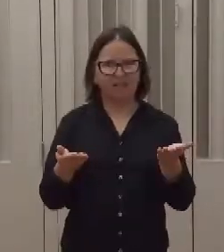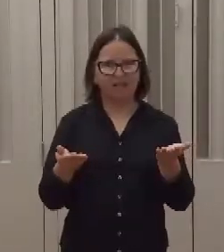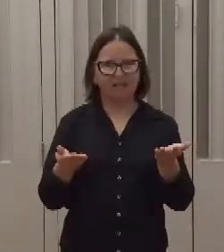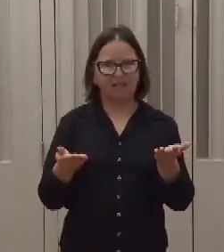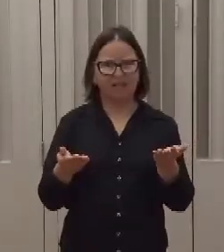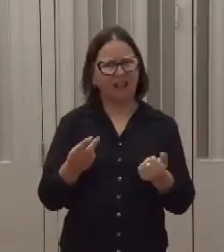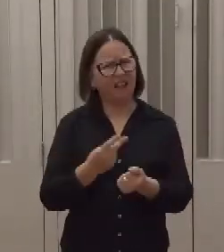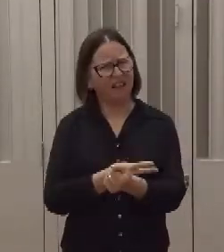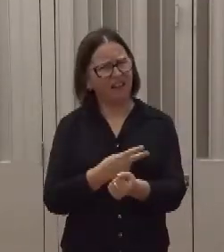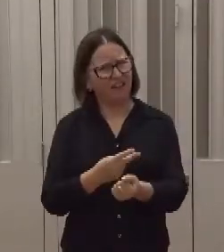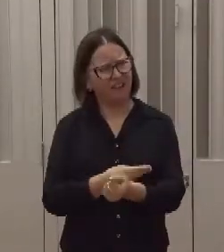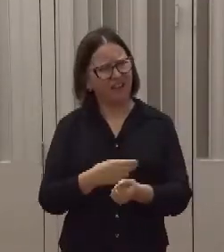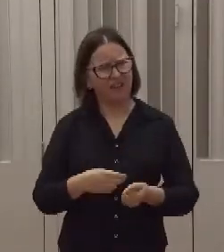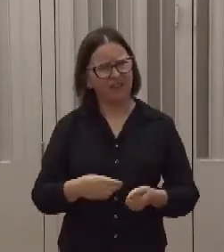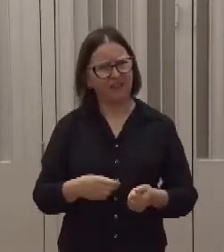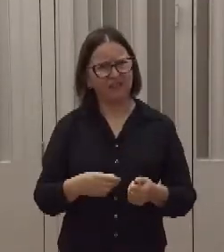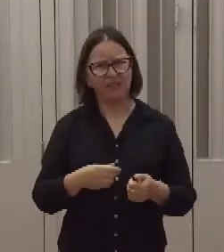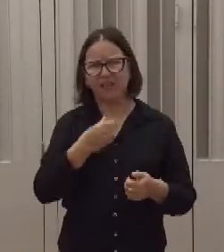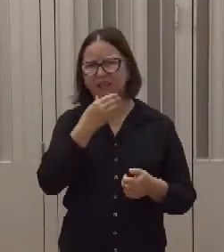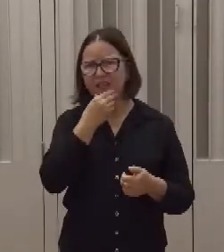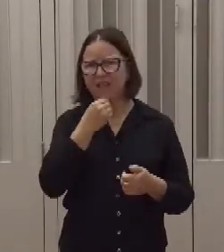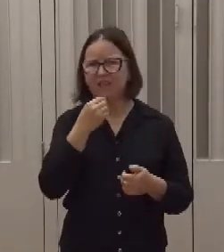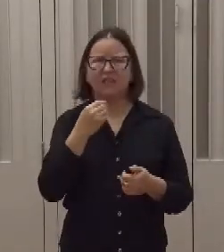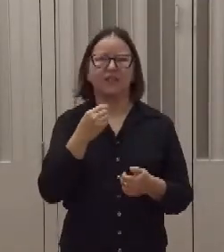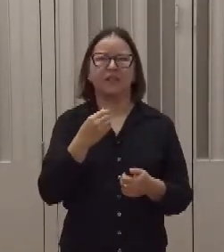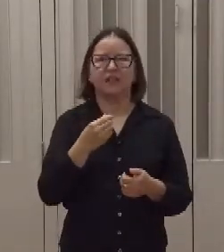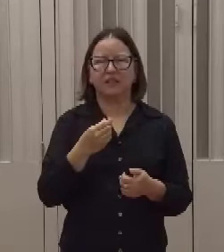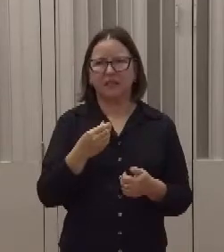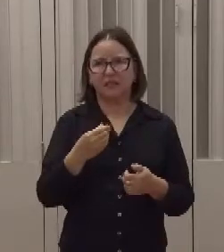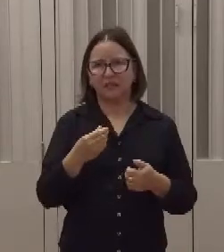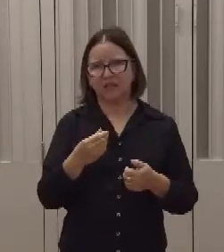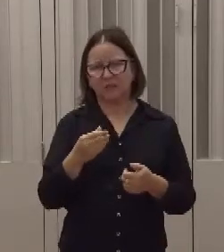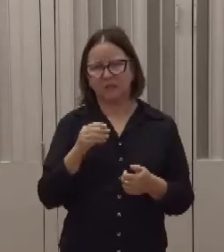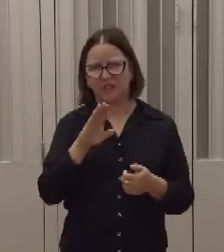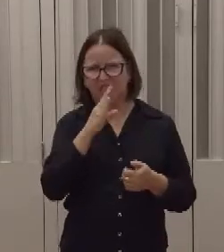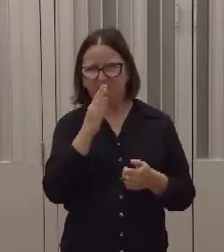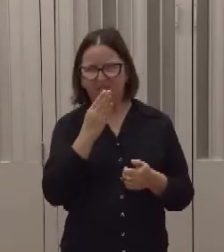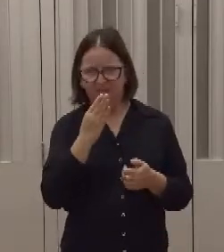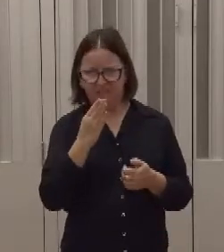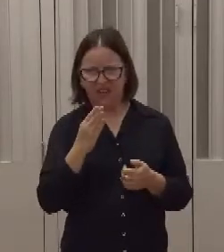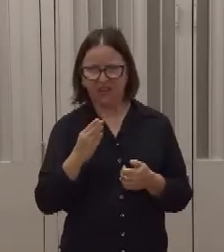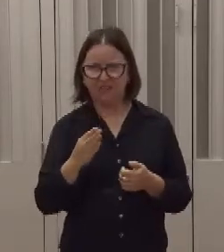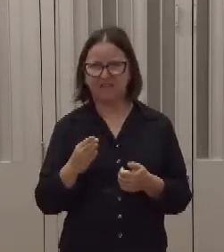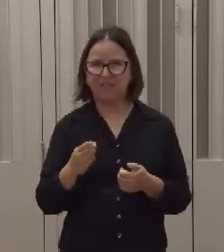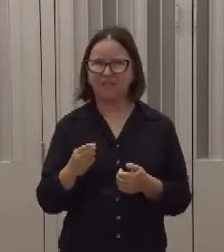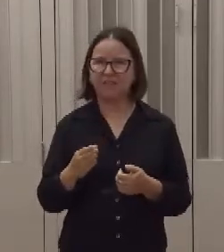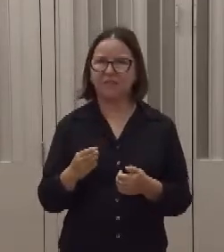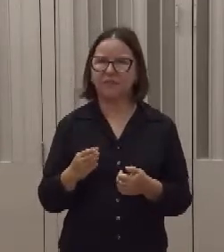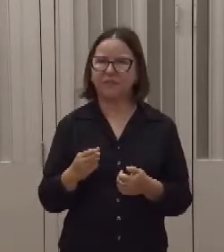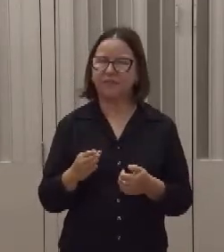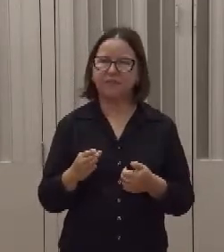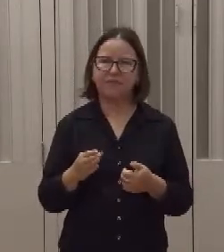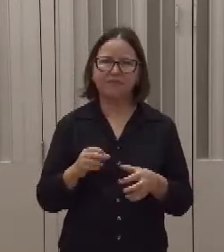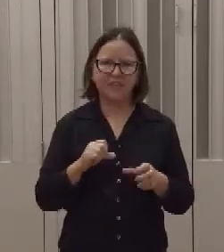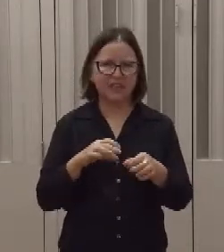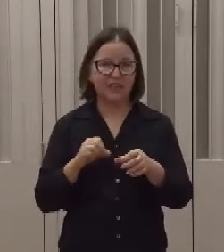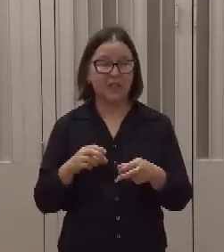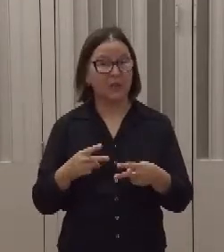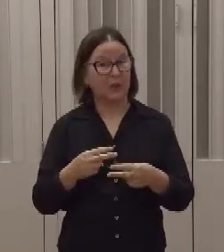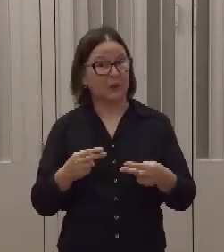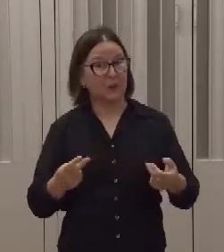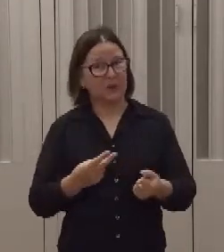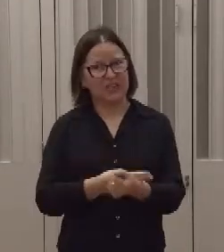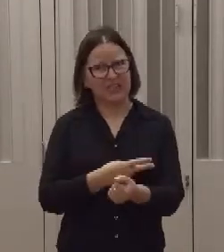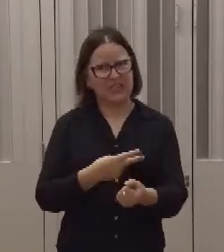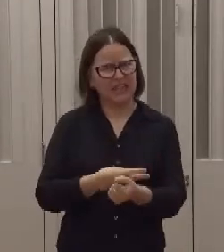Cerinto e seus discípulos acreditavam que Jesus serviu apenas como uma cápsula para a habitação temporária do